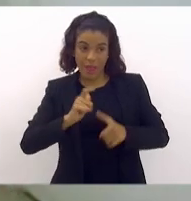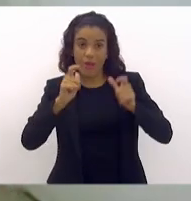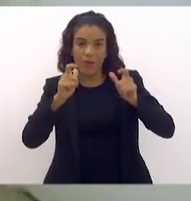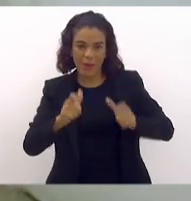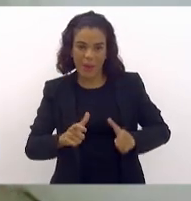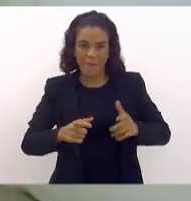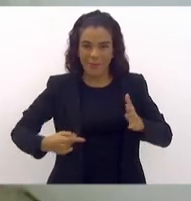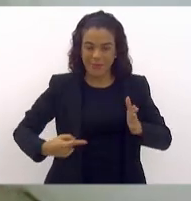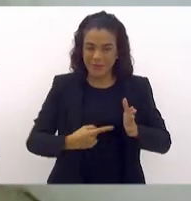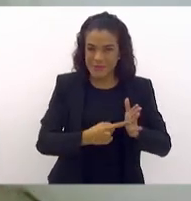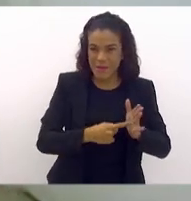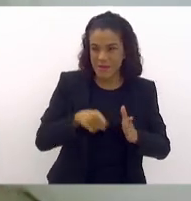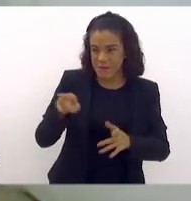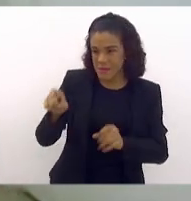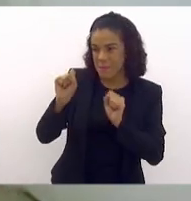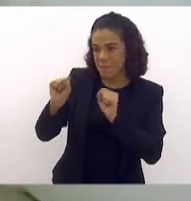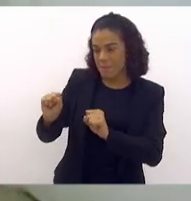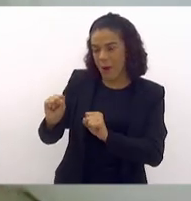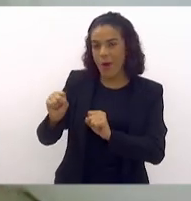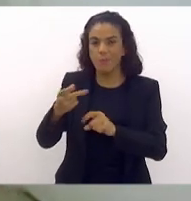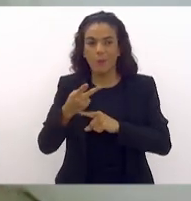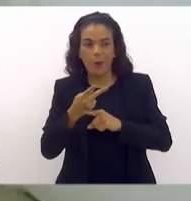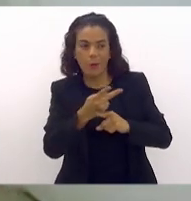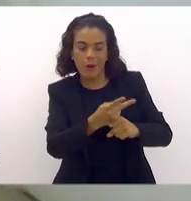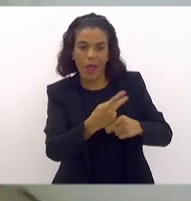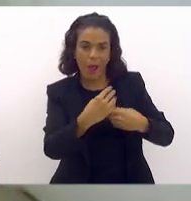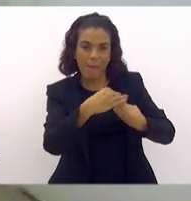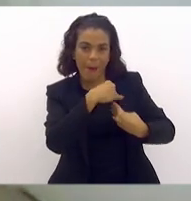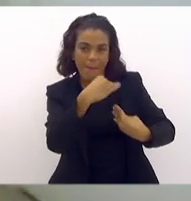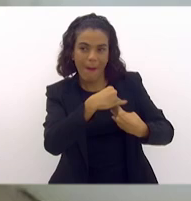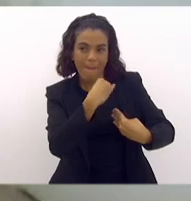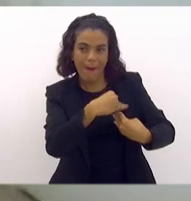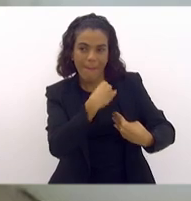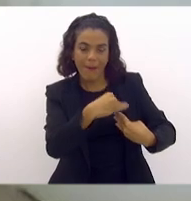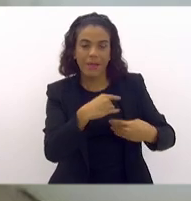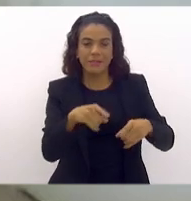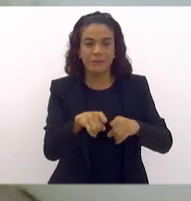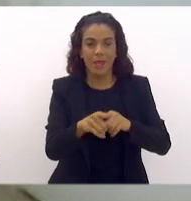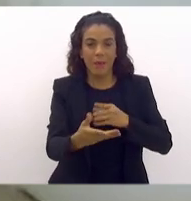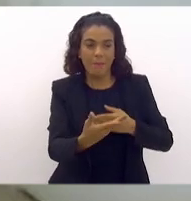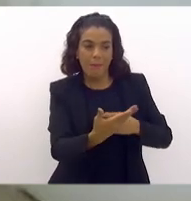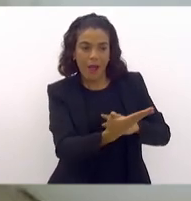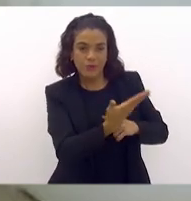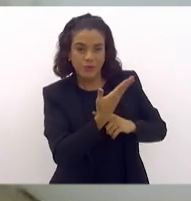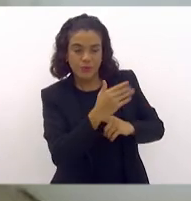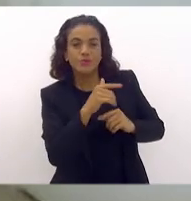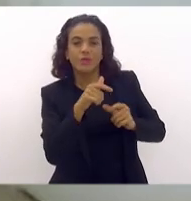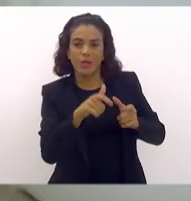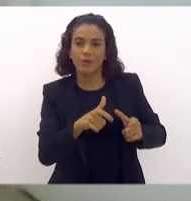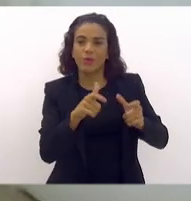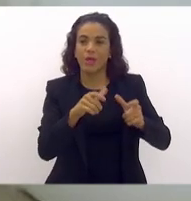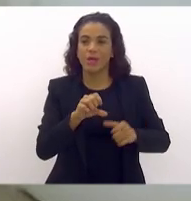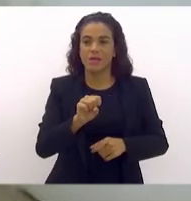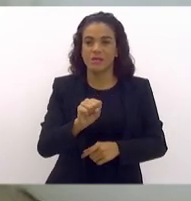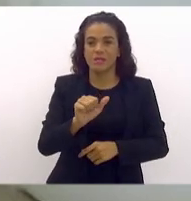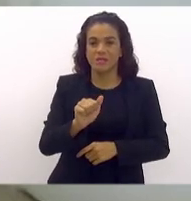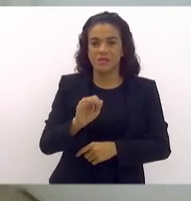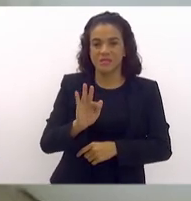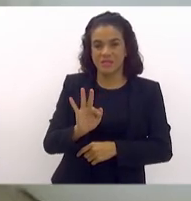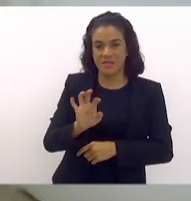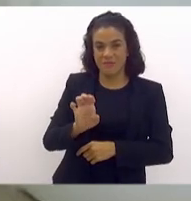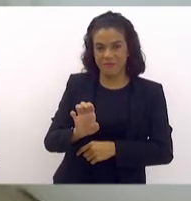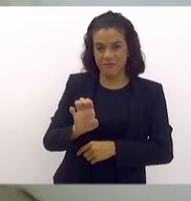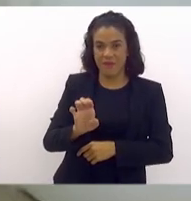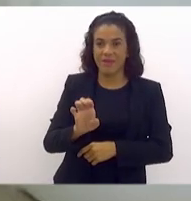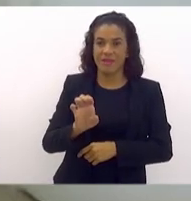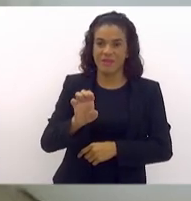denunciar, você pode buscar orientação e pode buscar ajuda também através do canal de ajuda da SaferNet. Então também seria muito